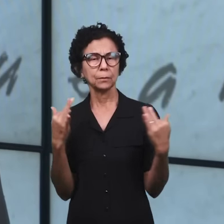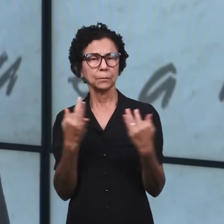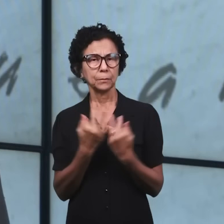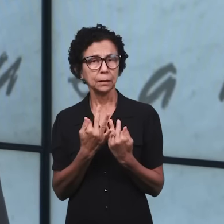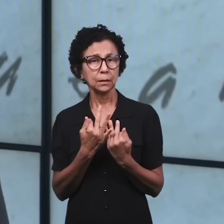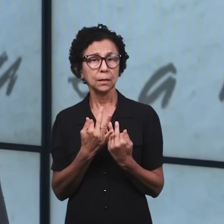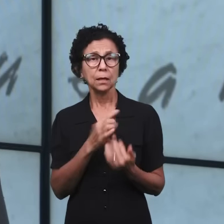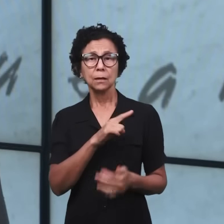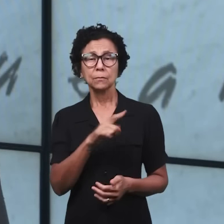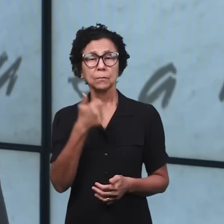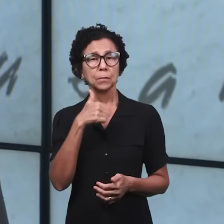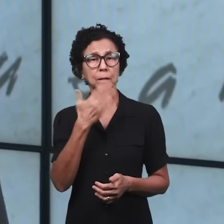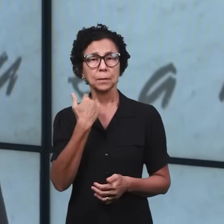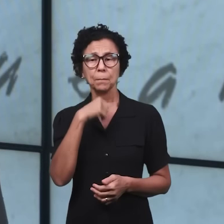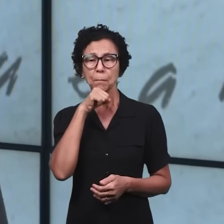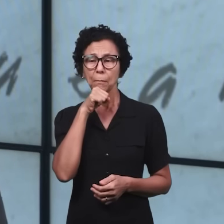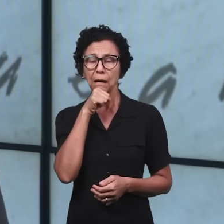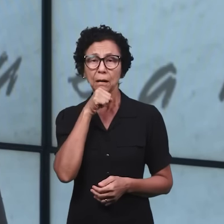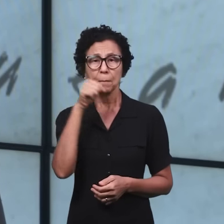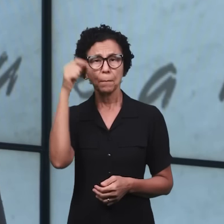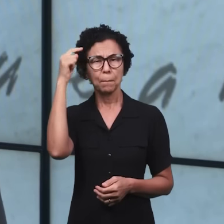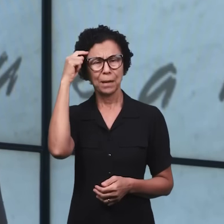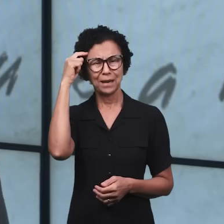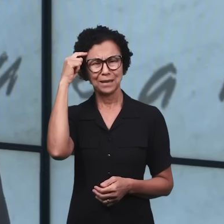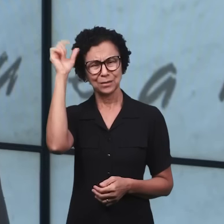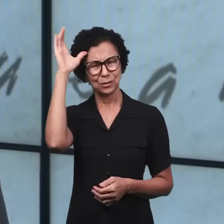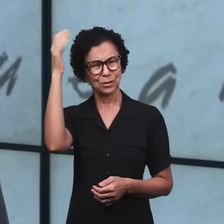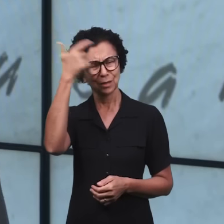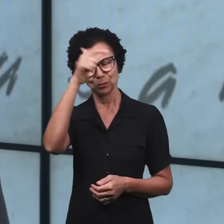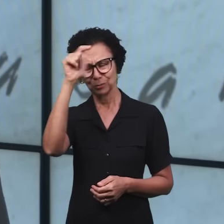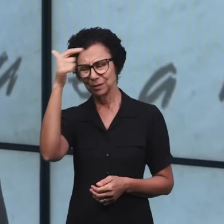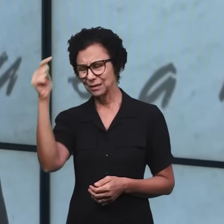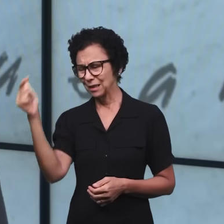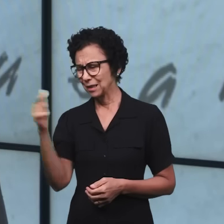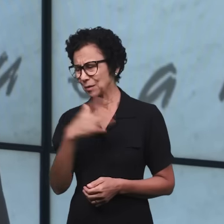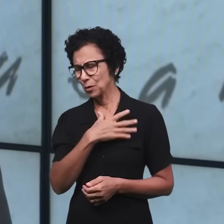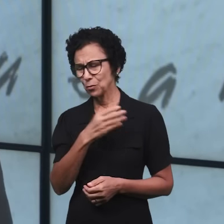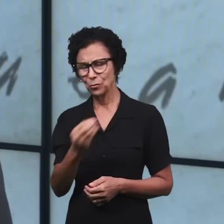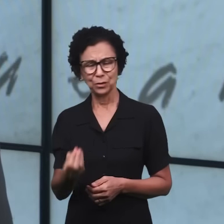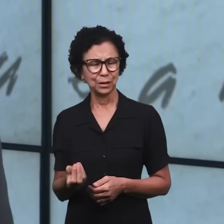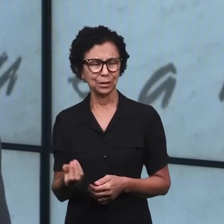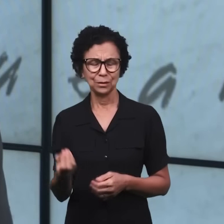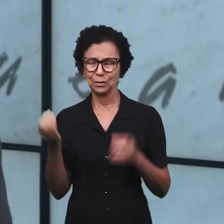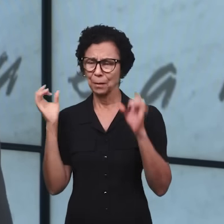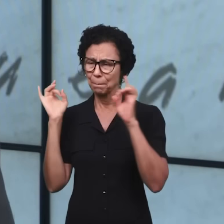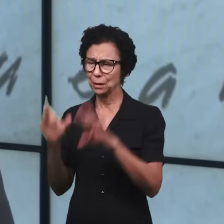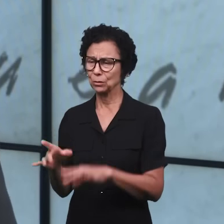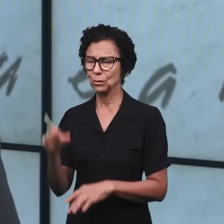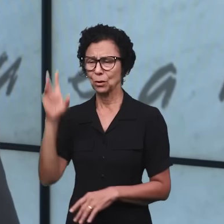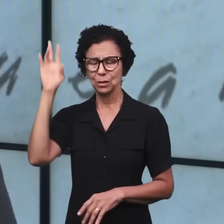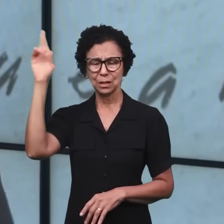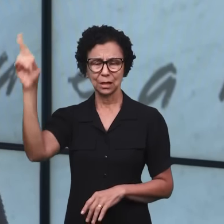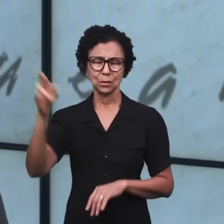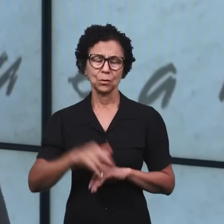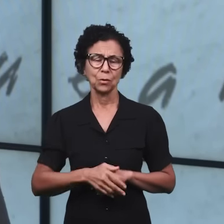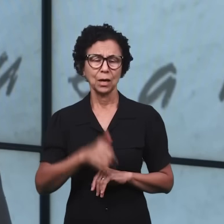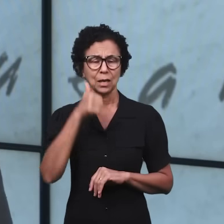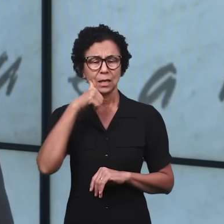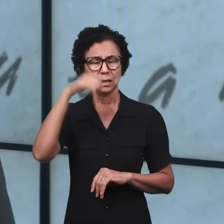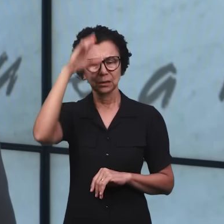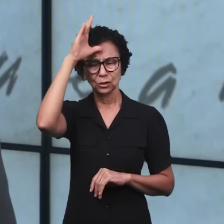estão praticamente perdidas, né? Tem a multidão chorando, a tia chorando, a família chorando, nós já